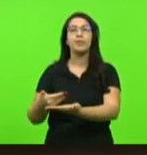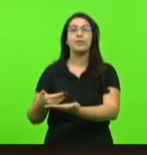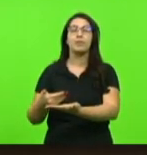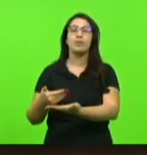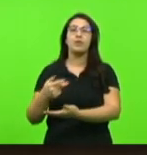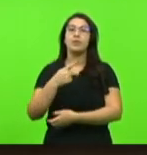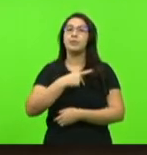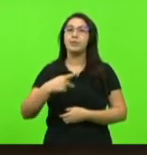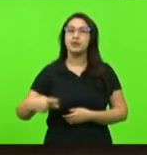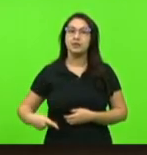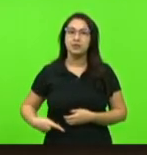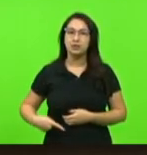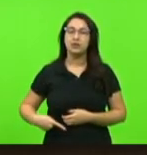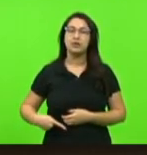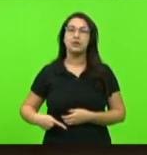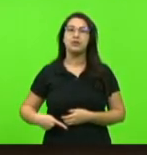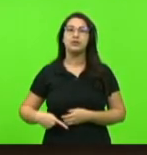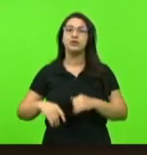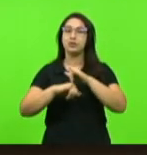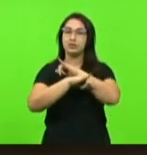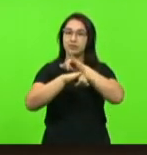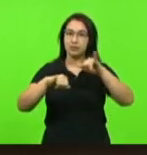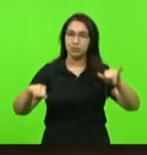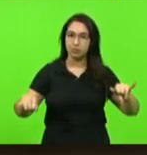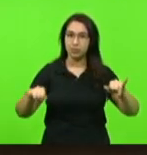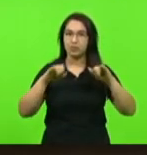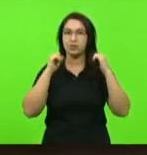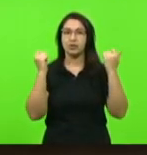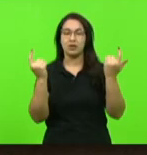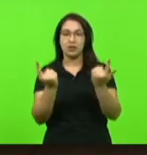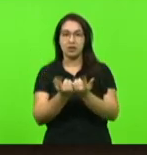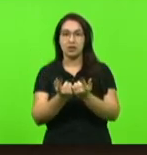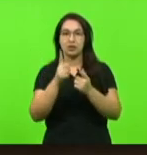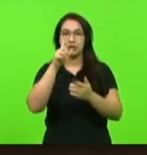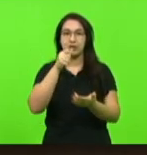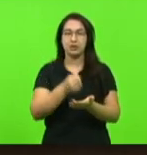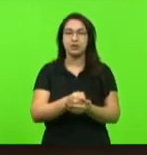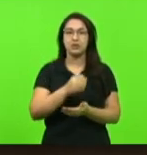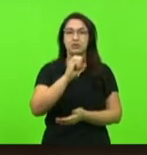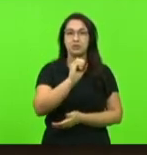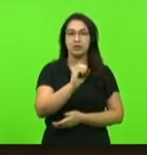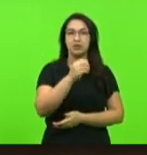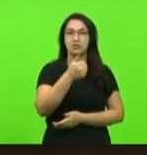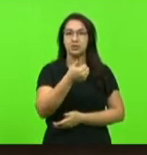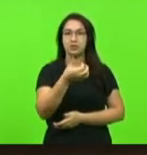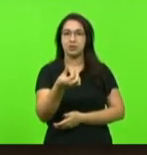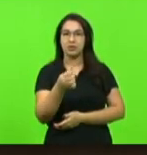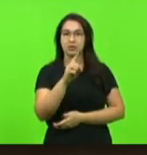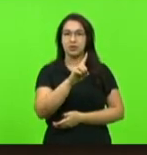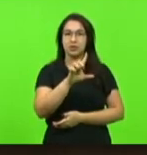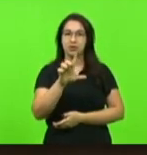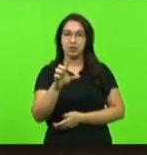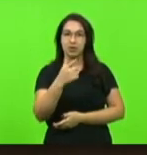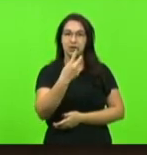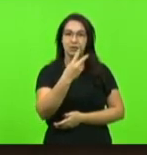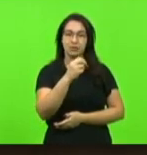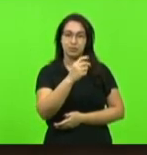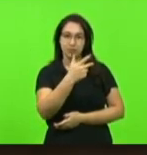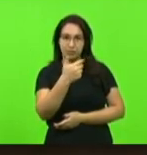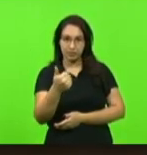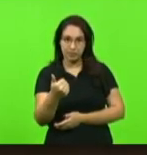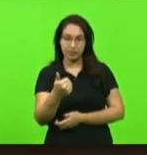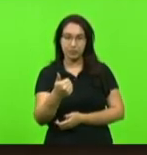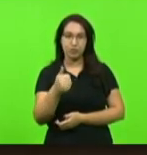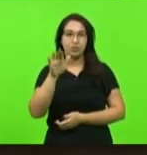presidente deu ciência ao plenário do ato da mesa número 016 DL, de 2021, que